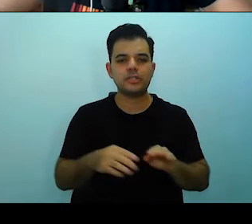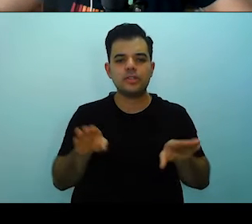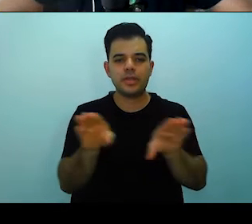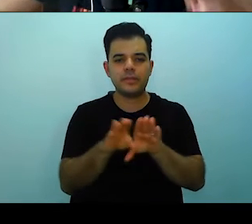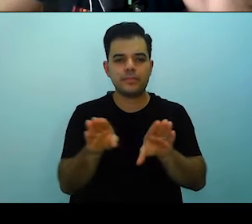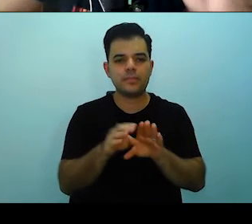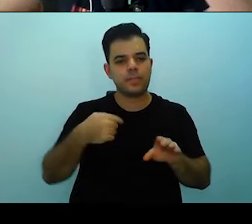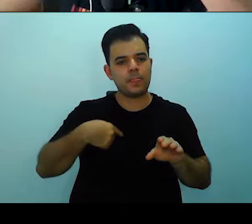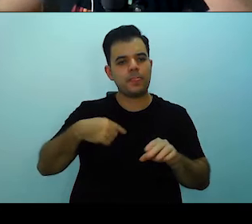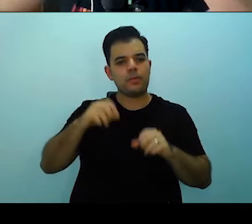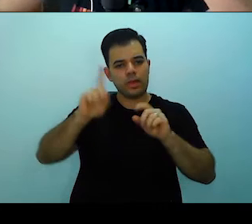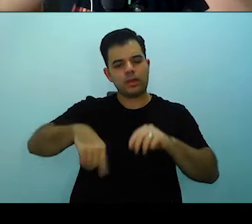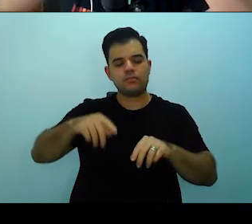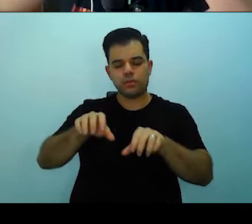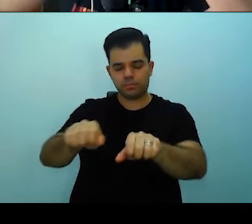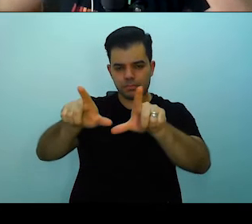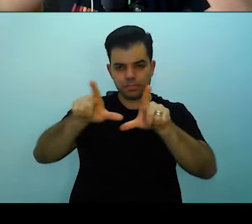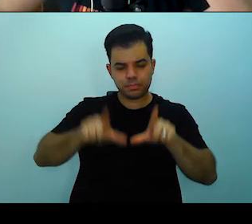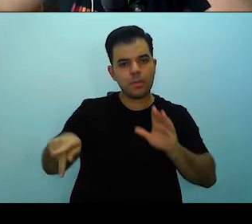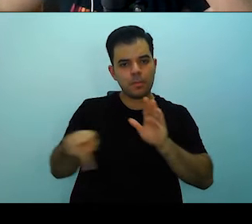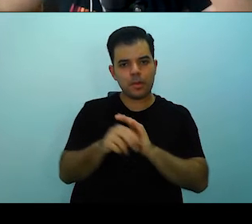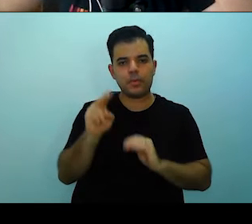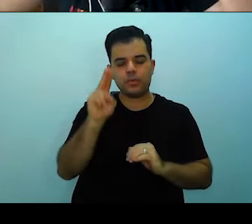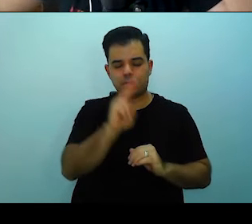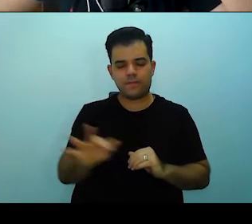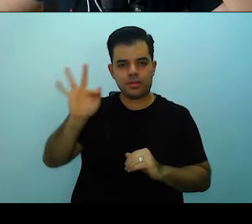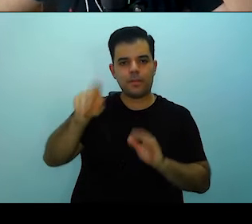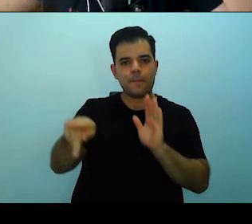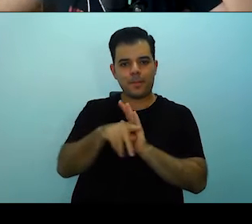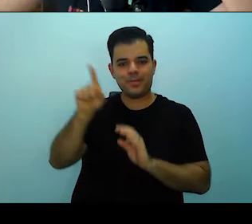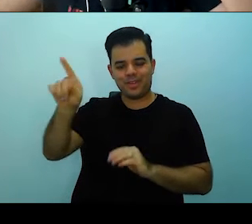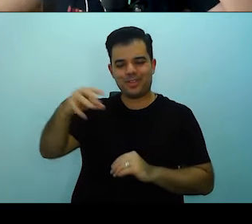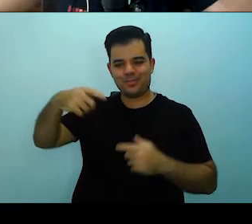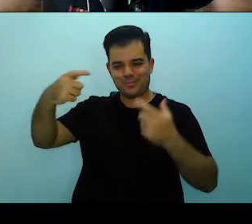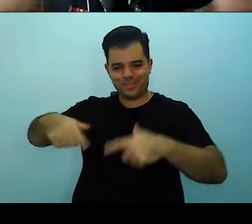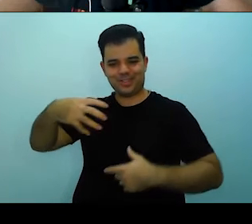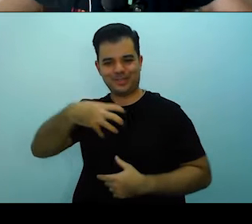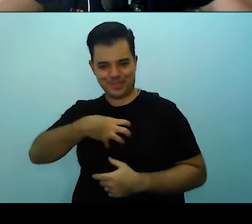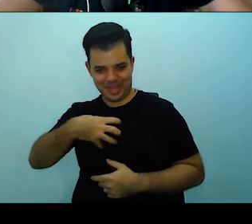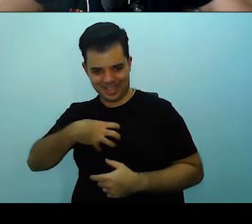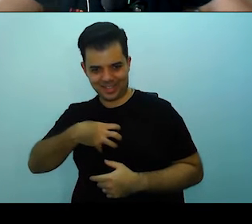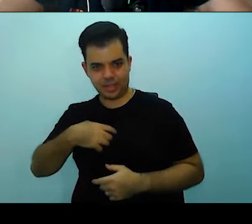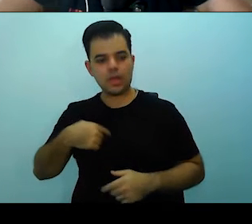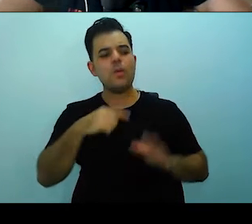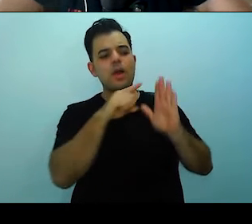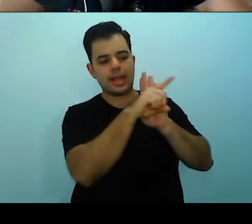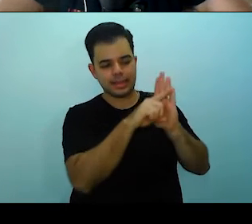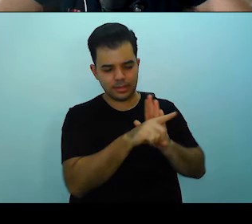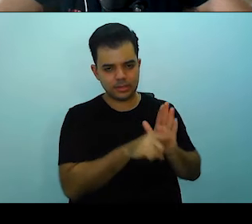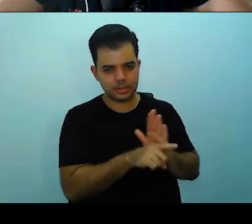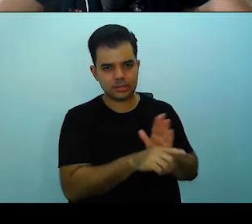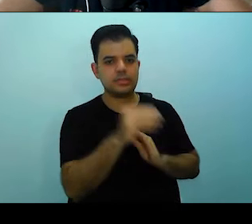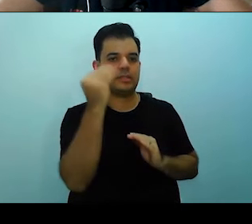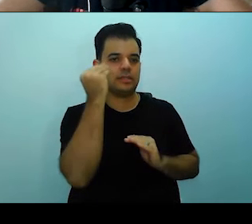de ciência da computação pela Universidade Estadual de Santa Cruz, porque eu sou da Bahia. Sou analista de testes, atualmente